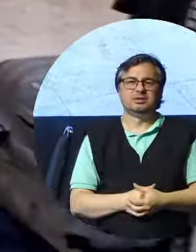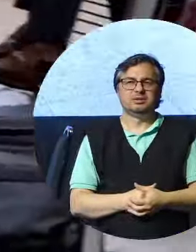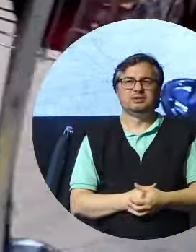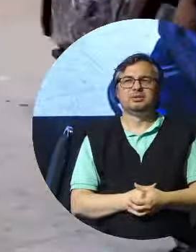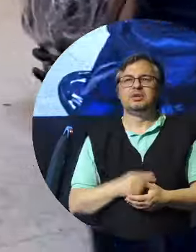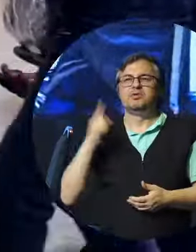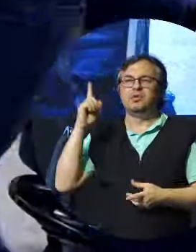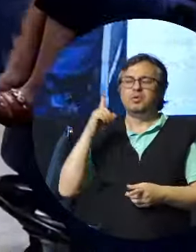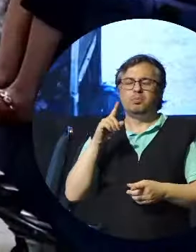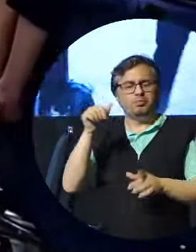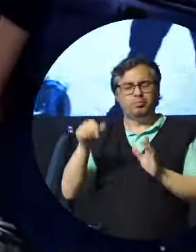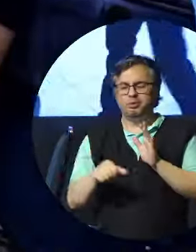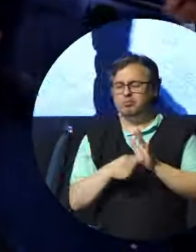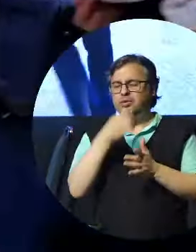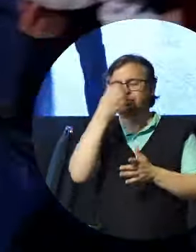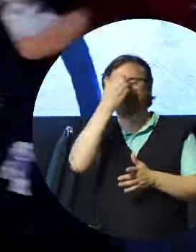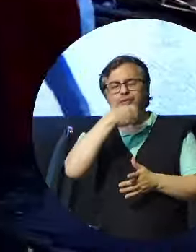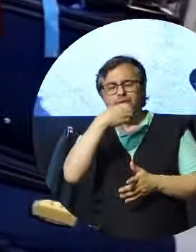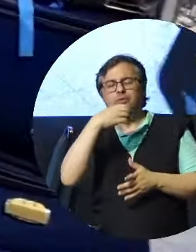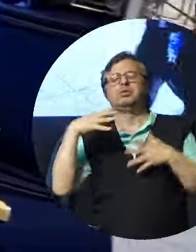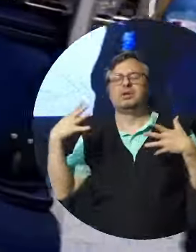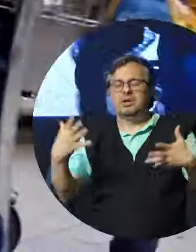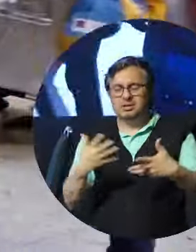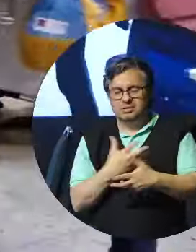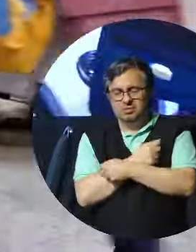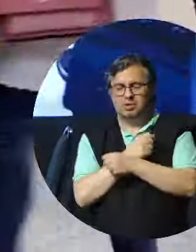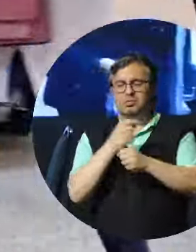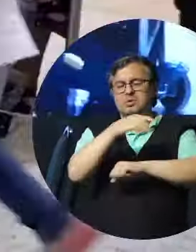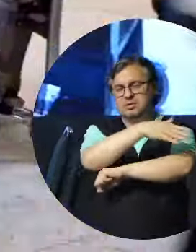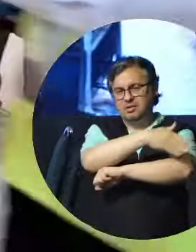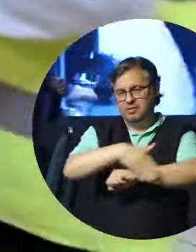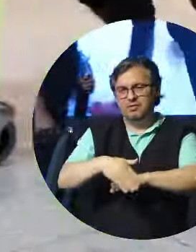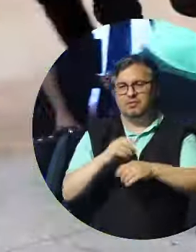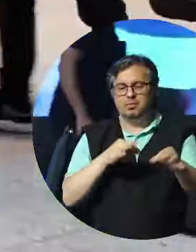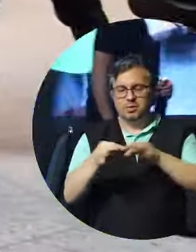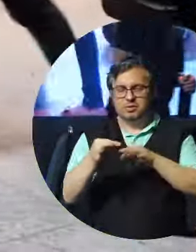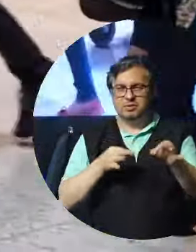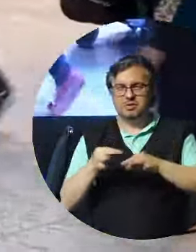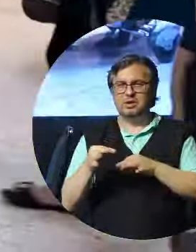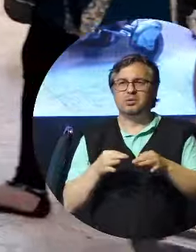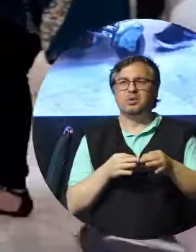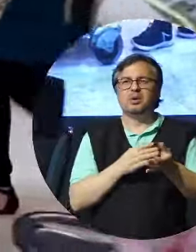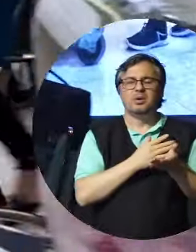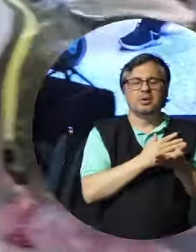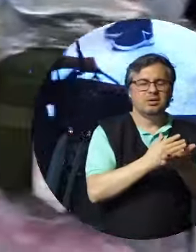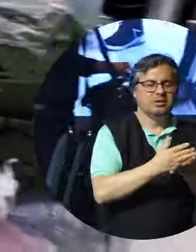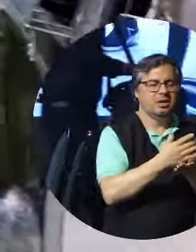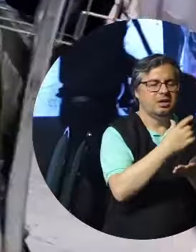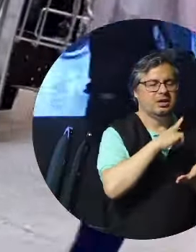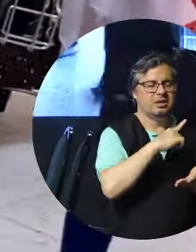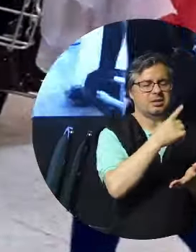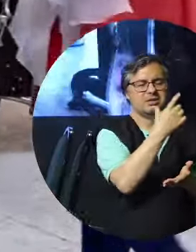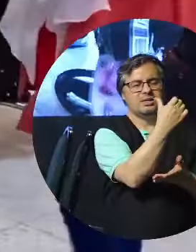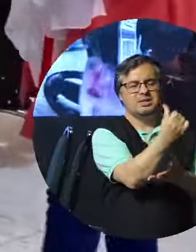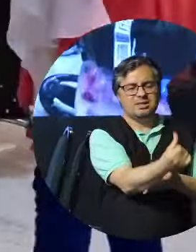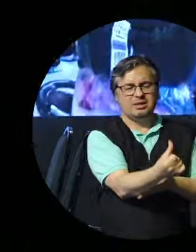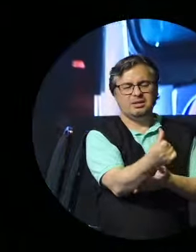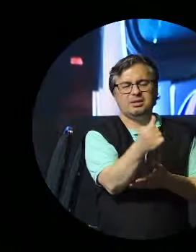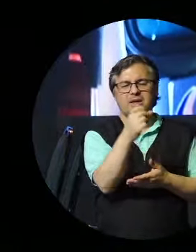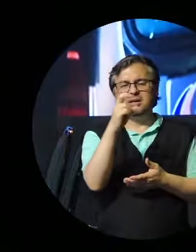Esse foi o primeiro grupo que nós recebemos na vila. Inicialmente seriam 65 e hoje já são